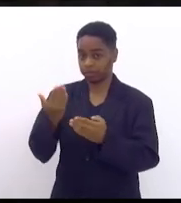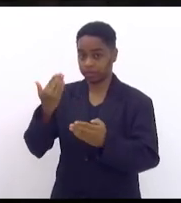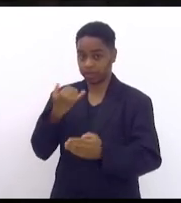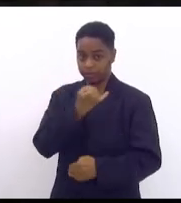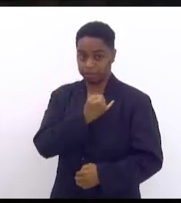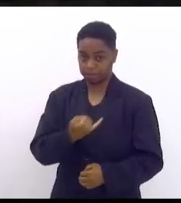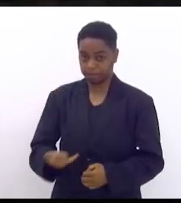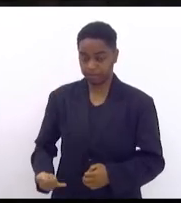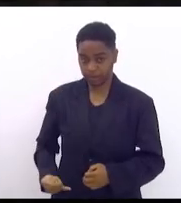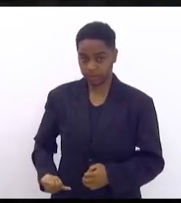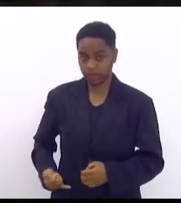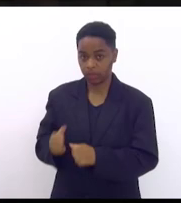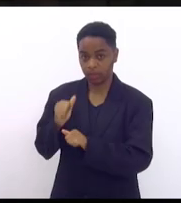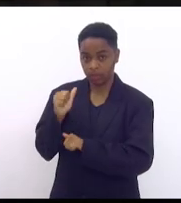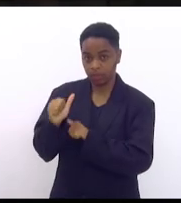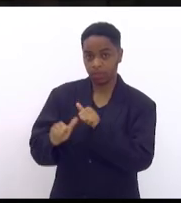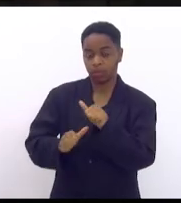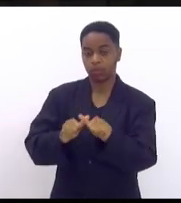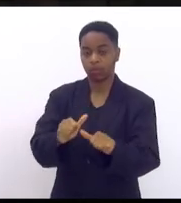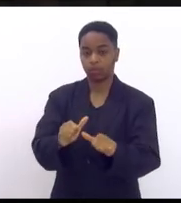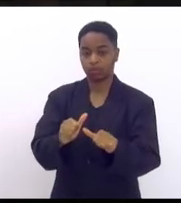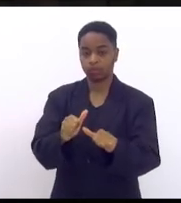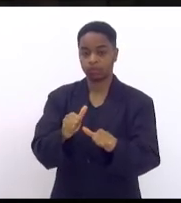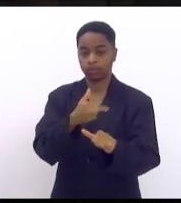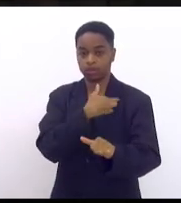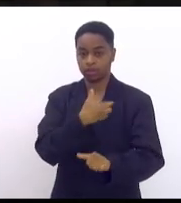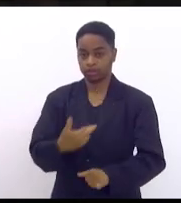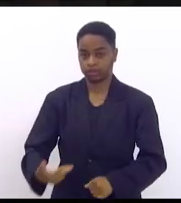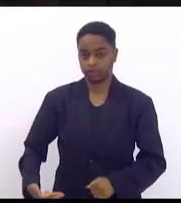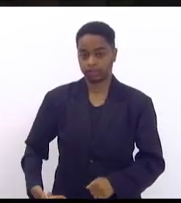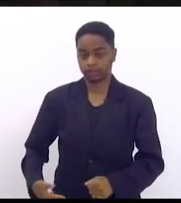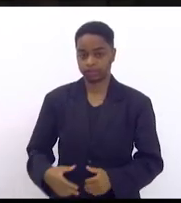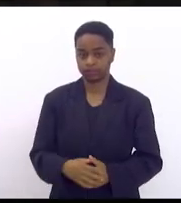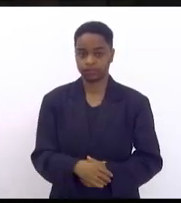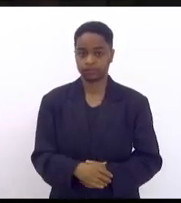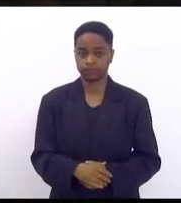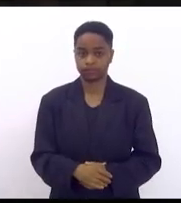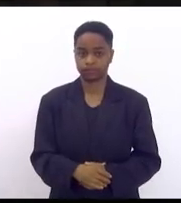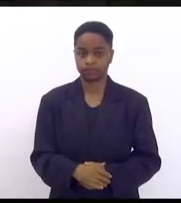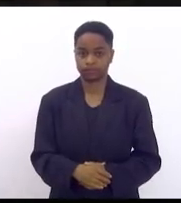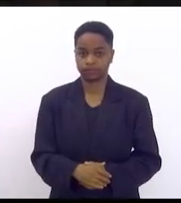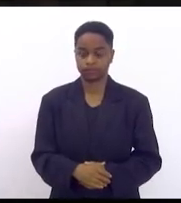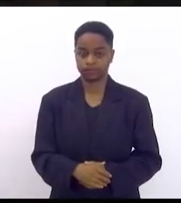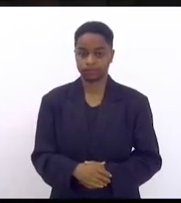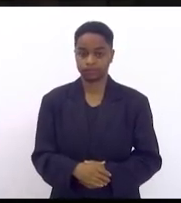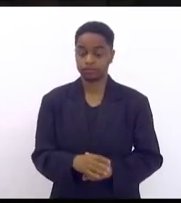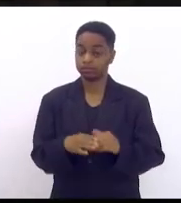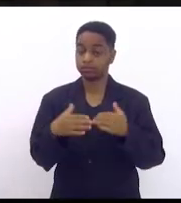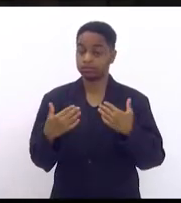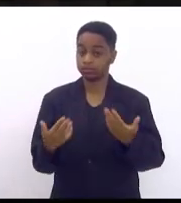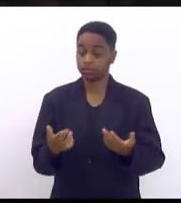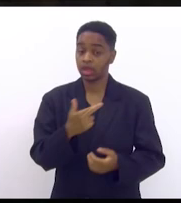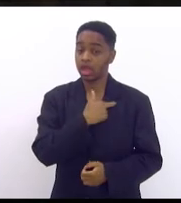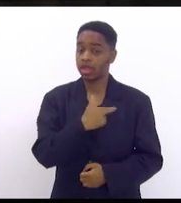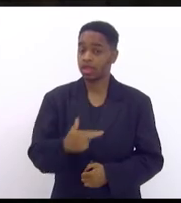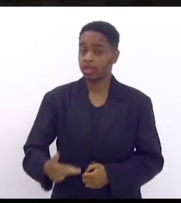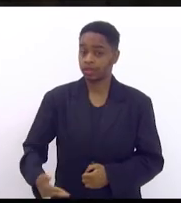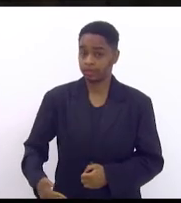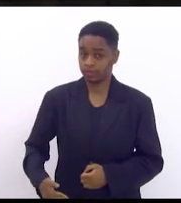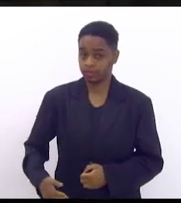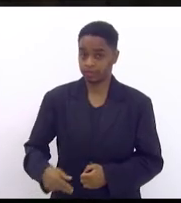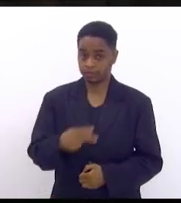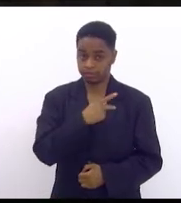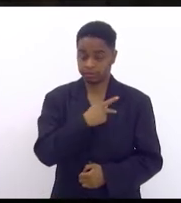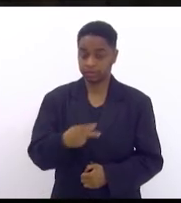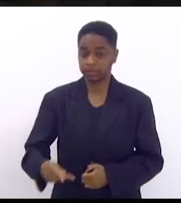império e passa a ser república. E república, senhor presidente,